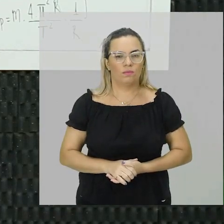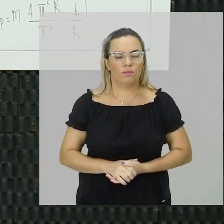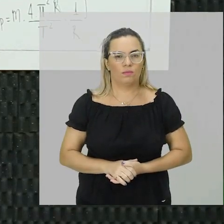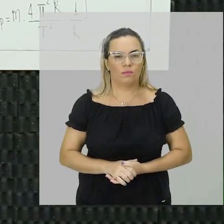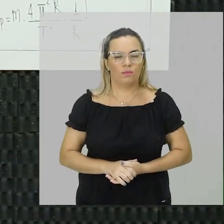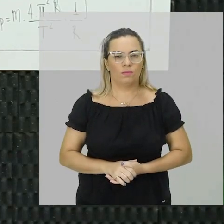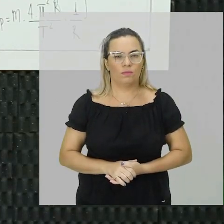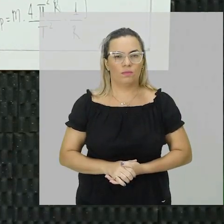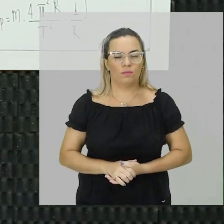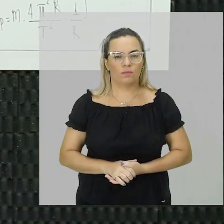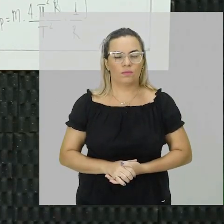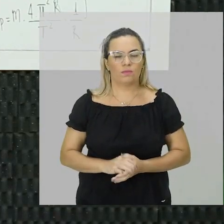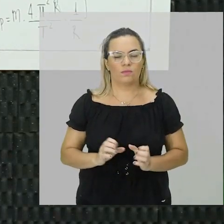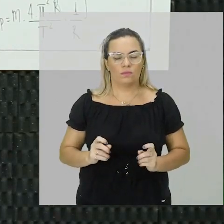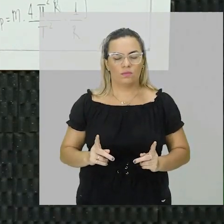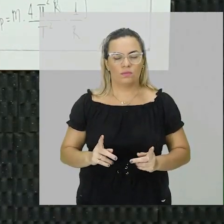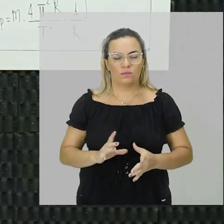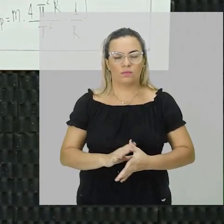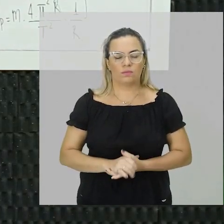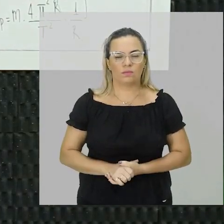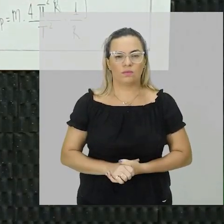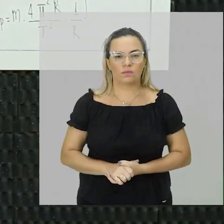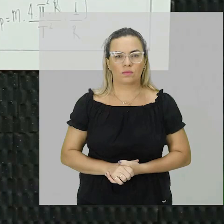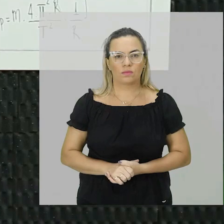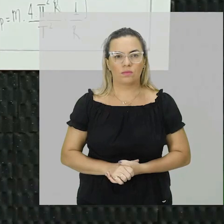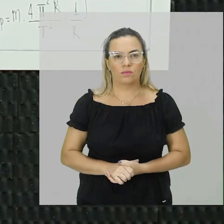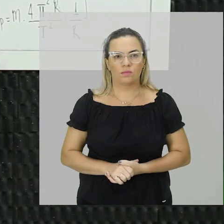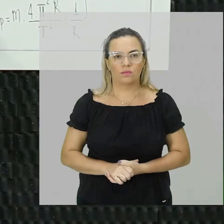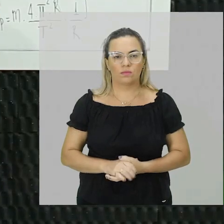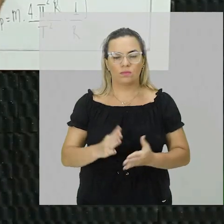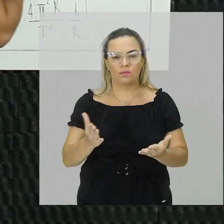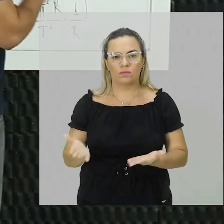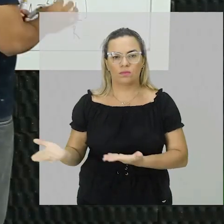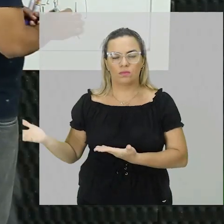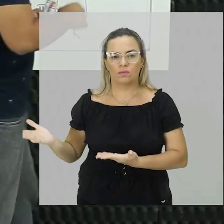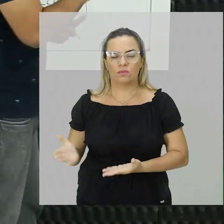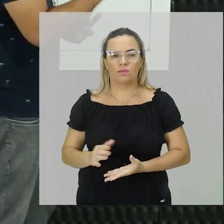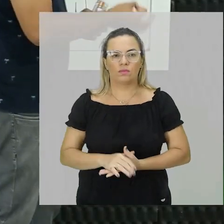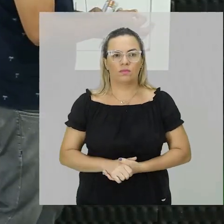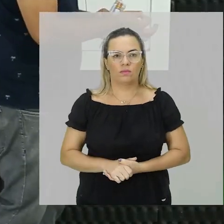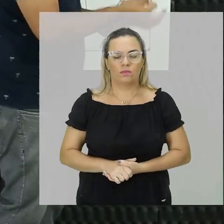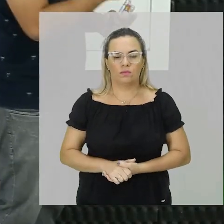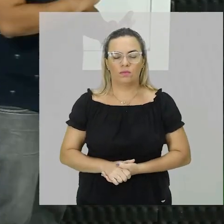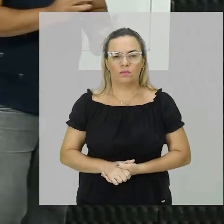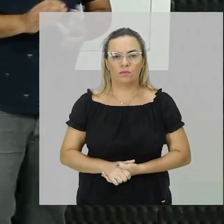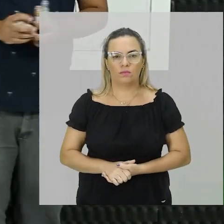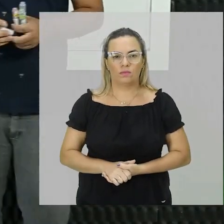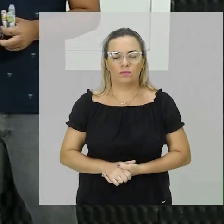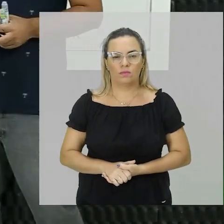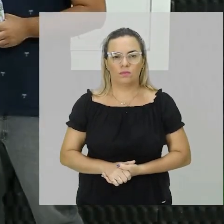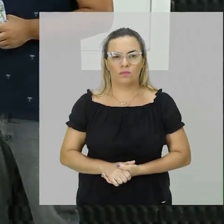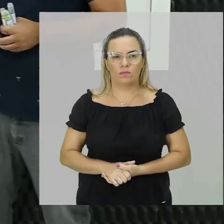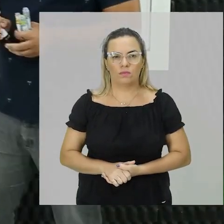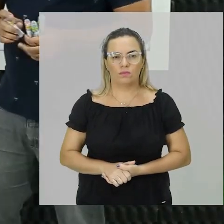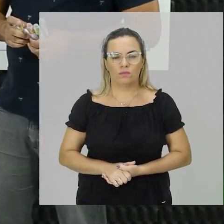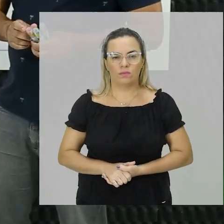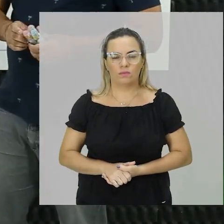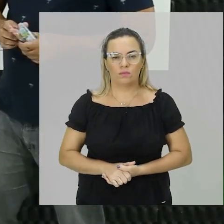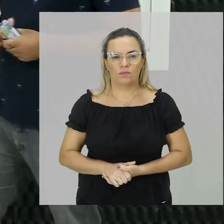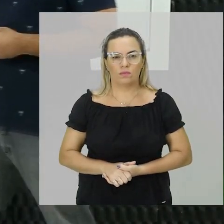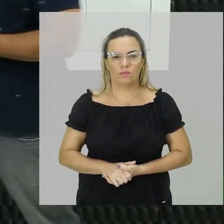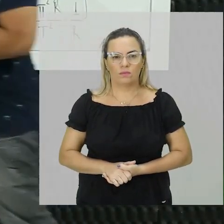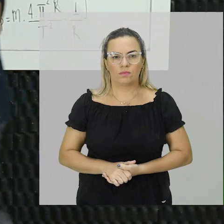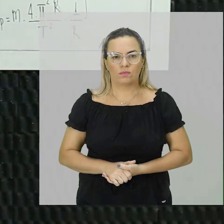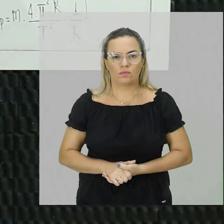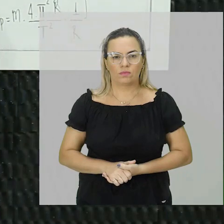T ao quadrado. Não é isso? Então, 4m π ao quadrado, R sobre T ao